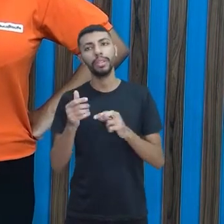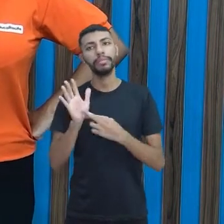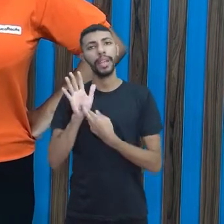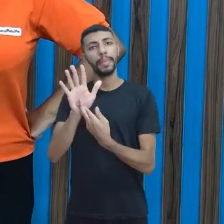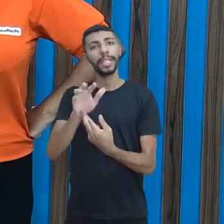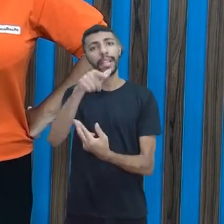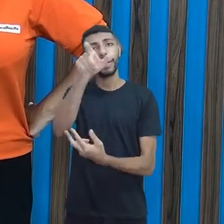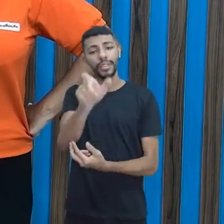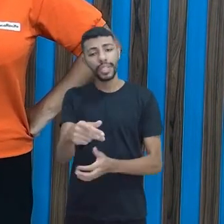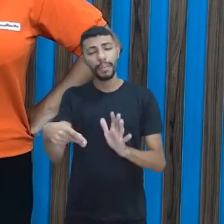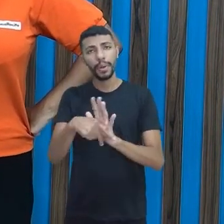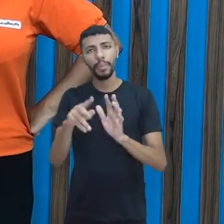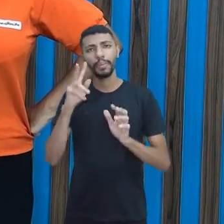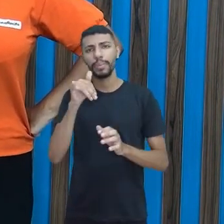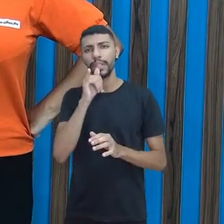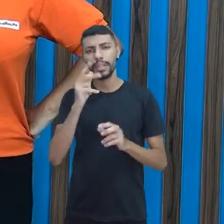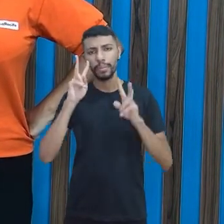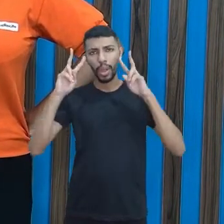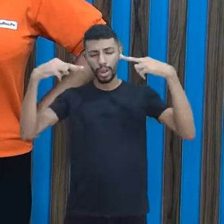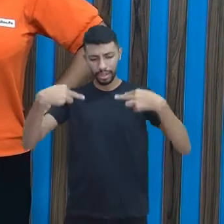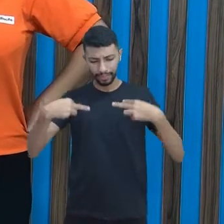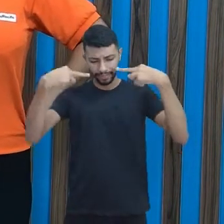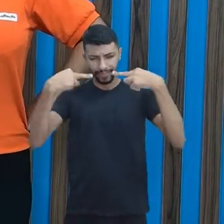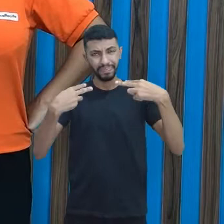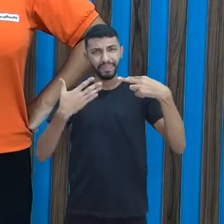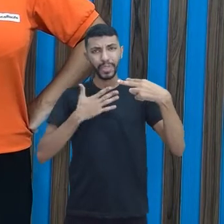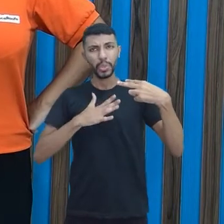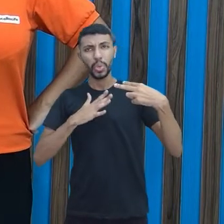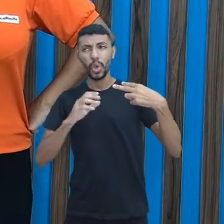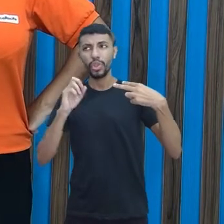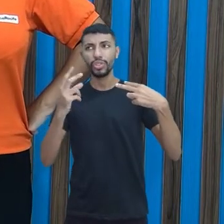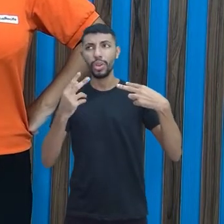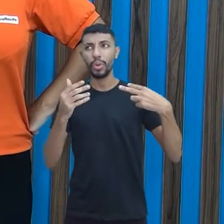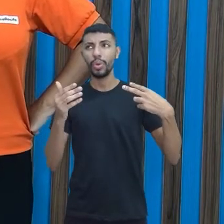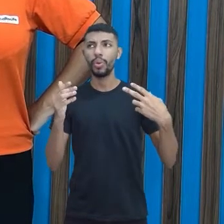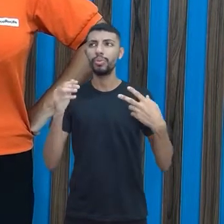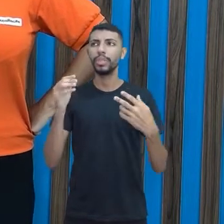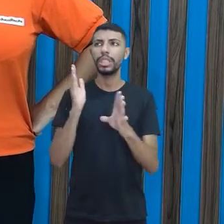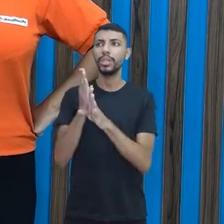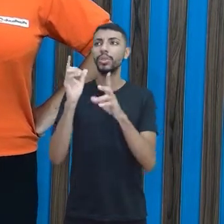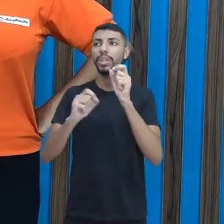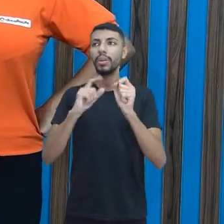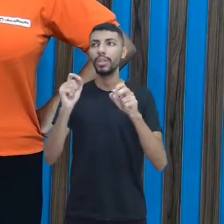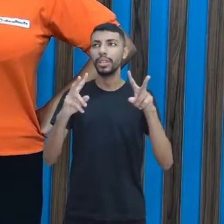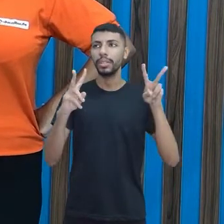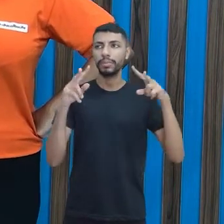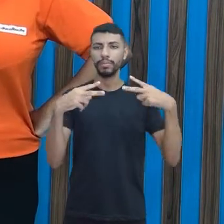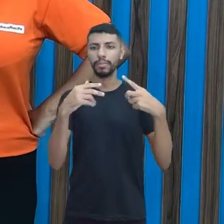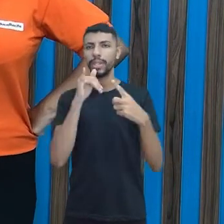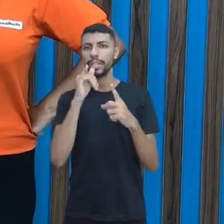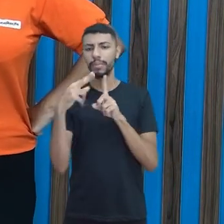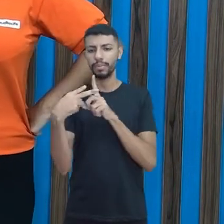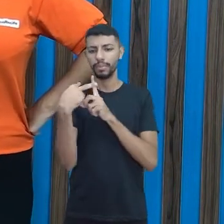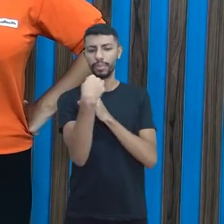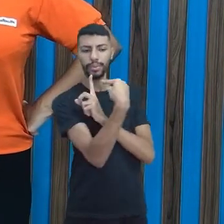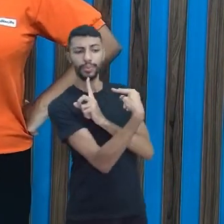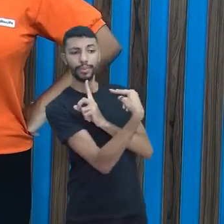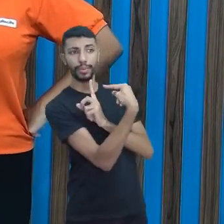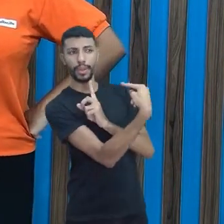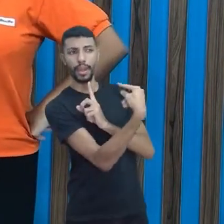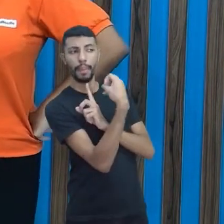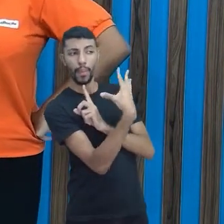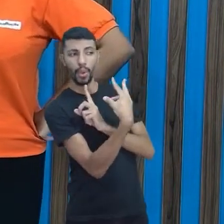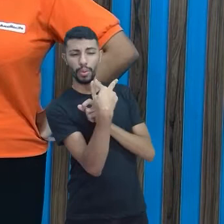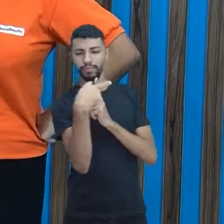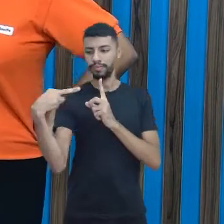gostam particularmente e às vezes achar um ângulo que goste, uma perspectiva interessante. Não é?